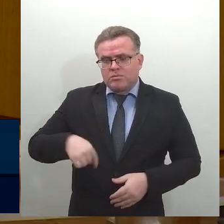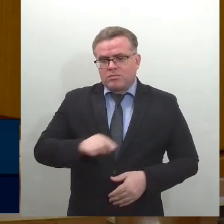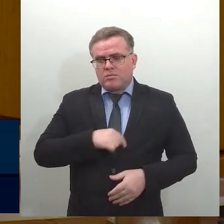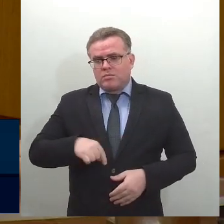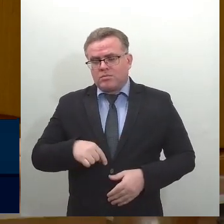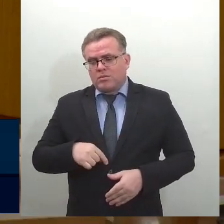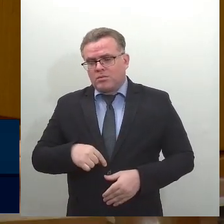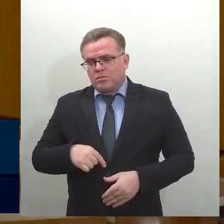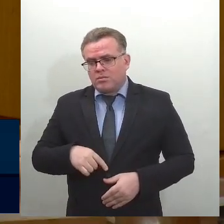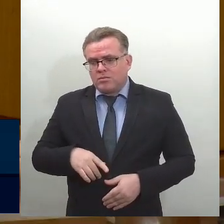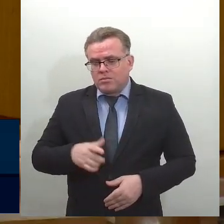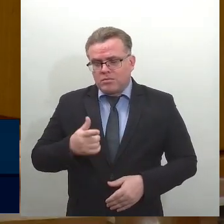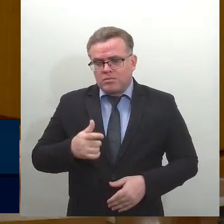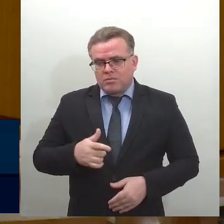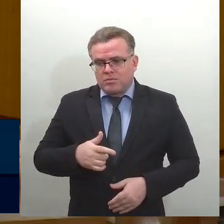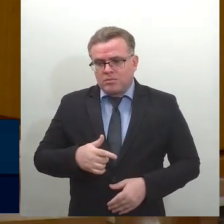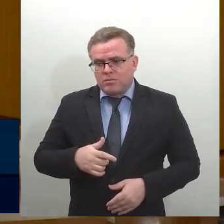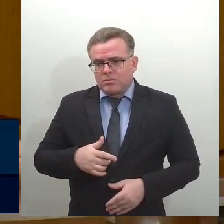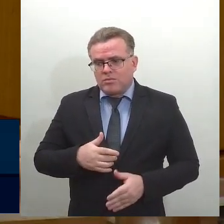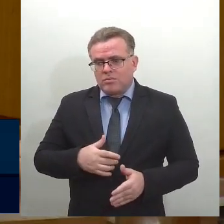os professores faziam